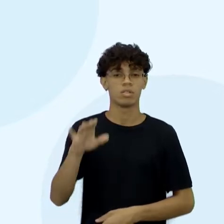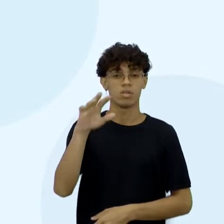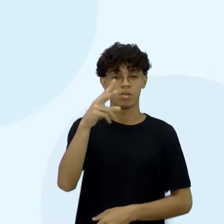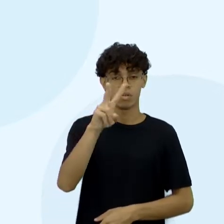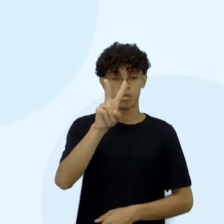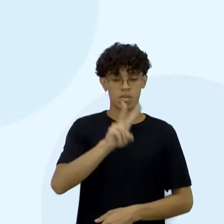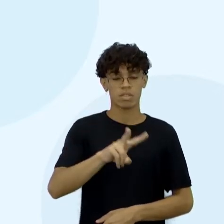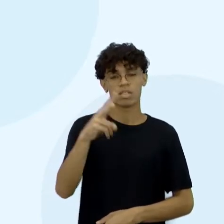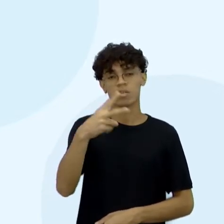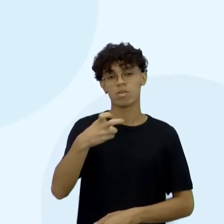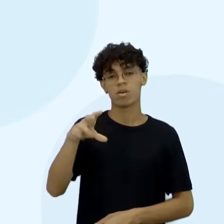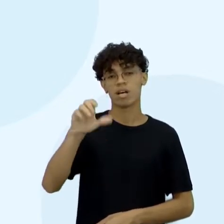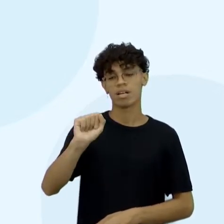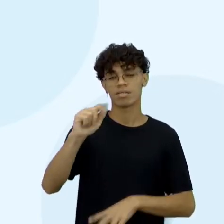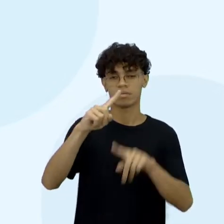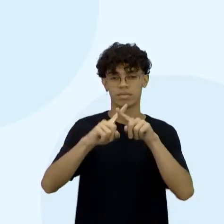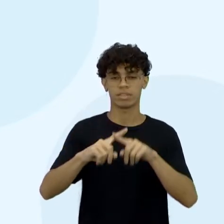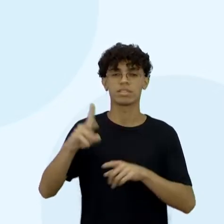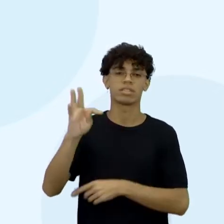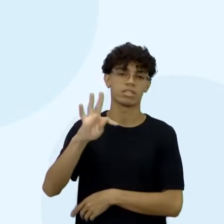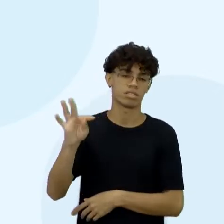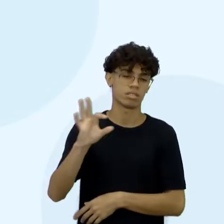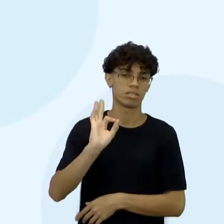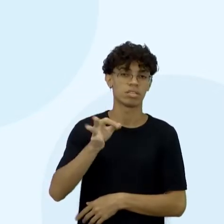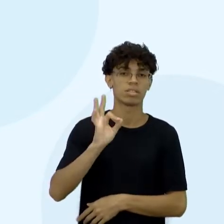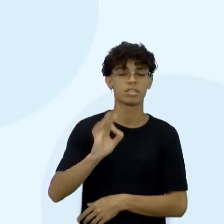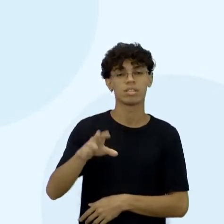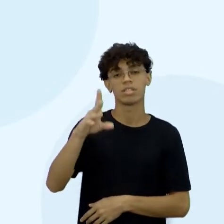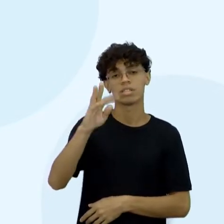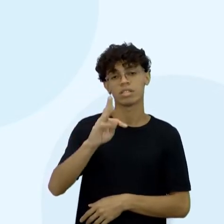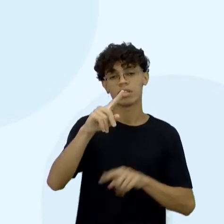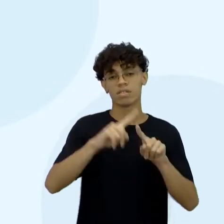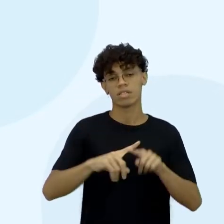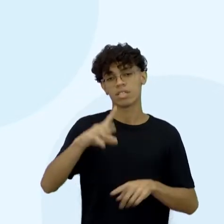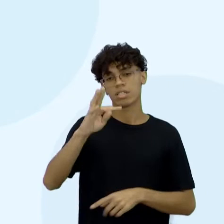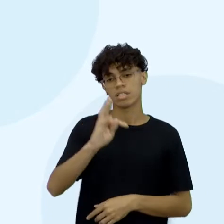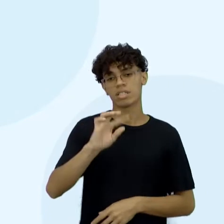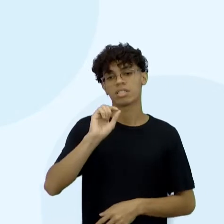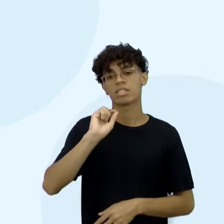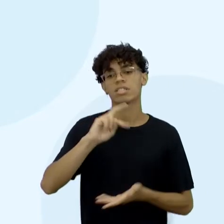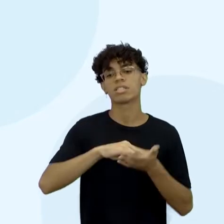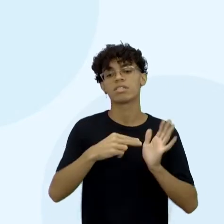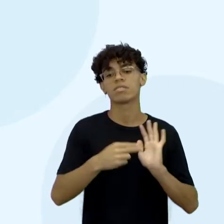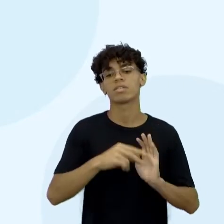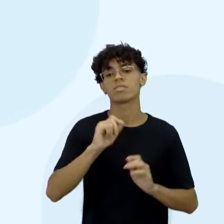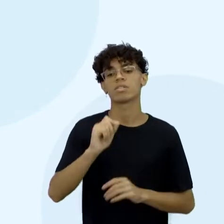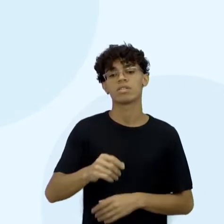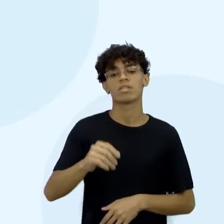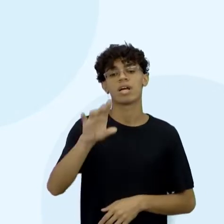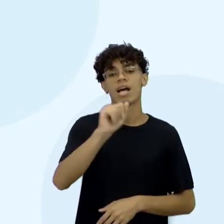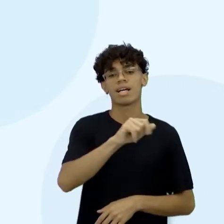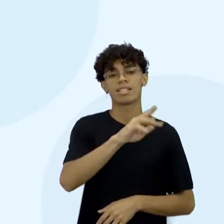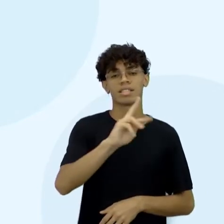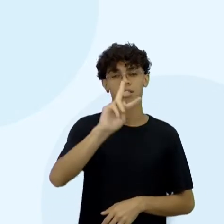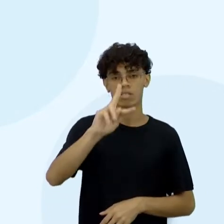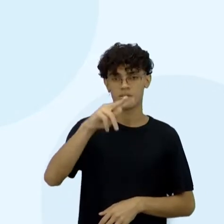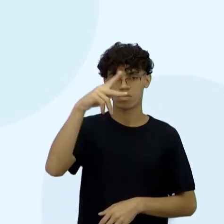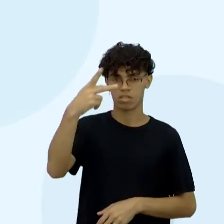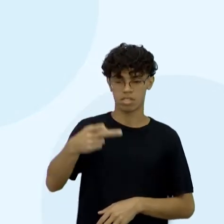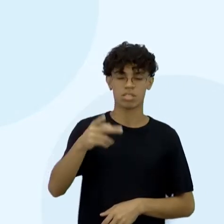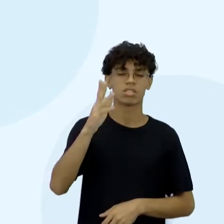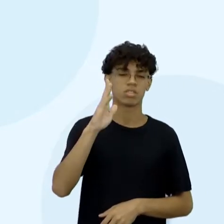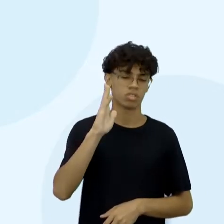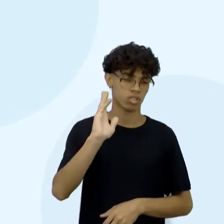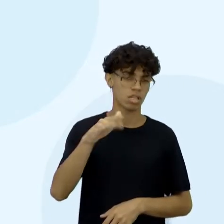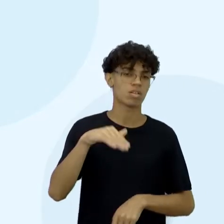vezes T, tá certo? E aí, T vezes T é o T quadrado, portanto, a gente tem aquela expressão que a gente já